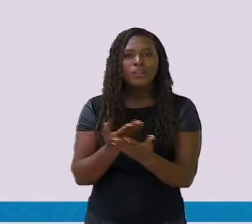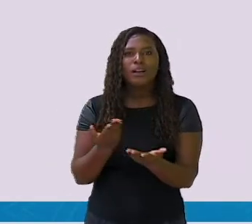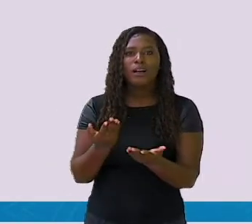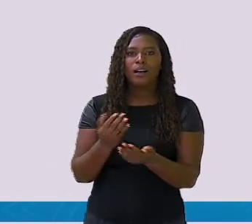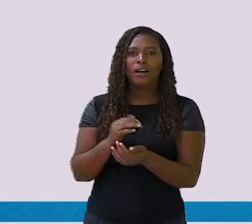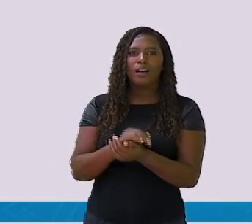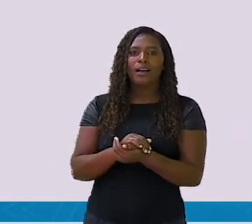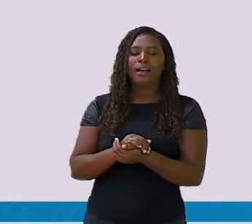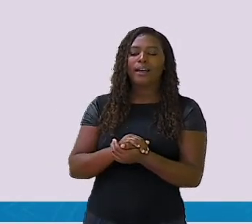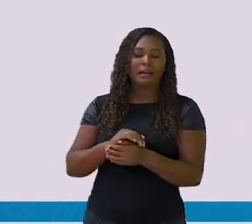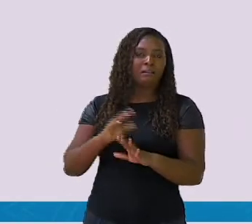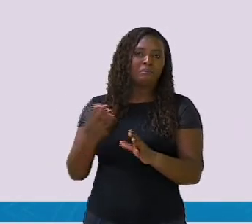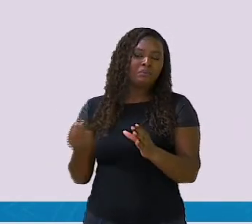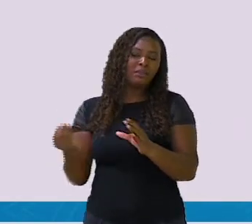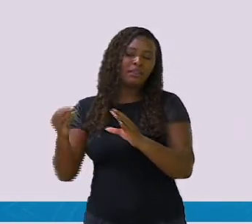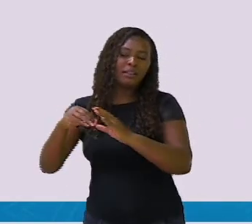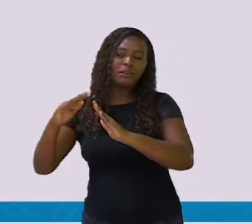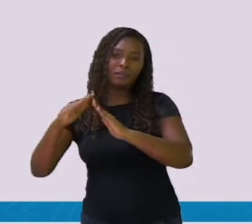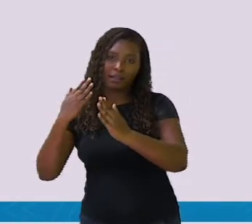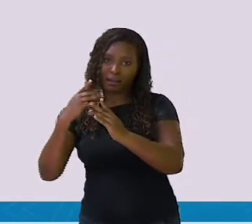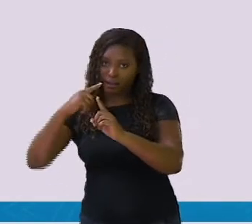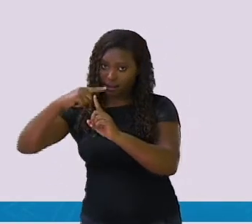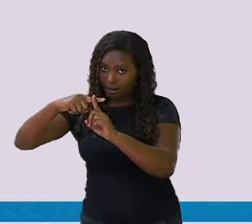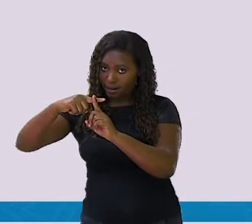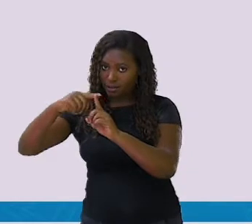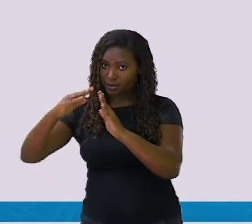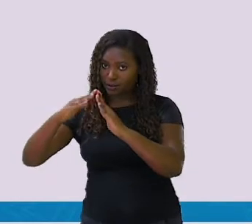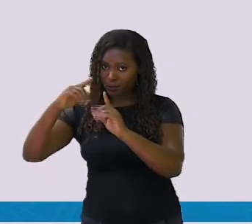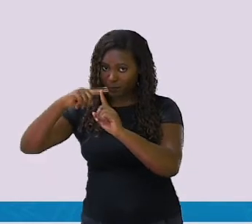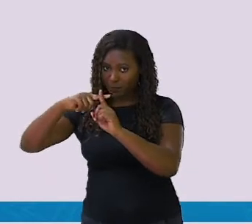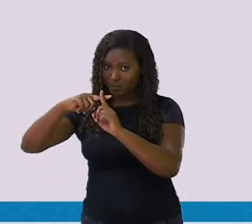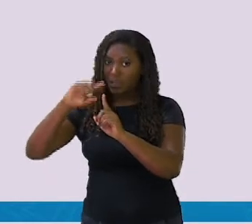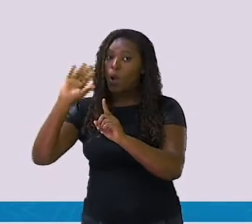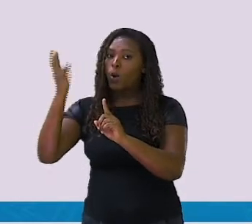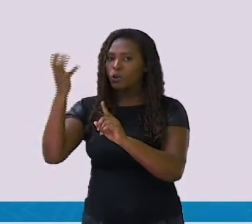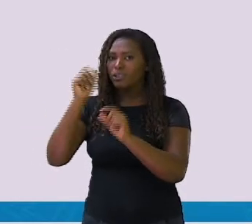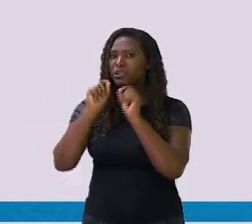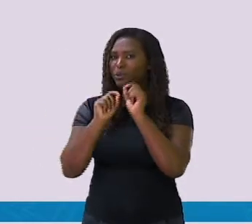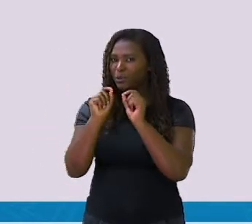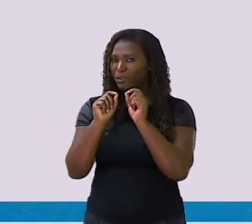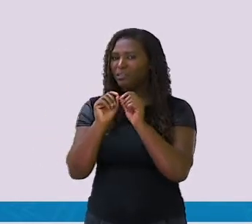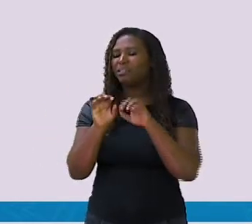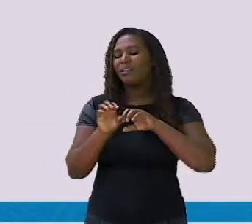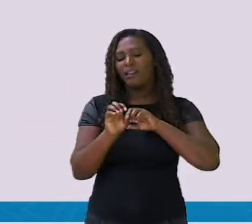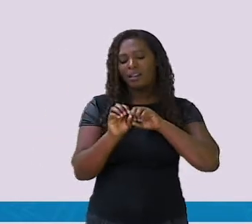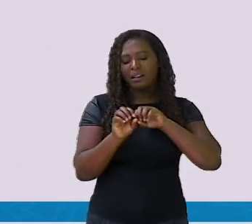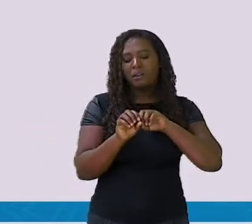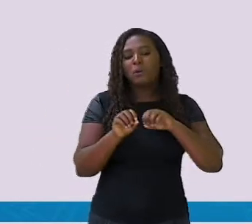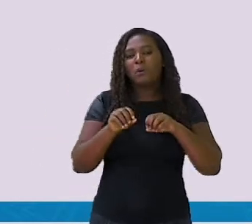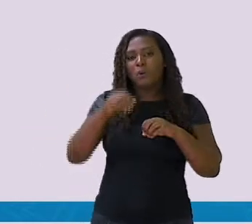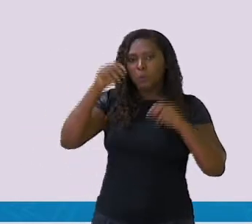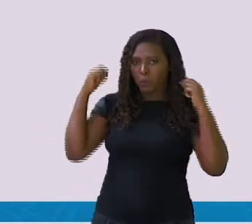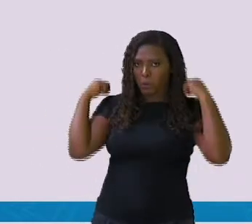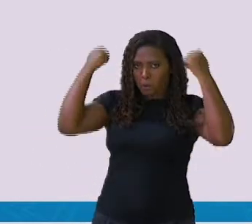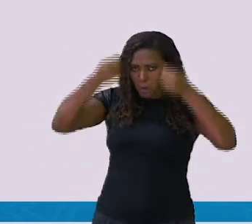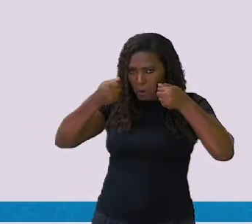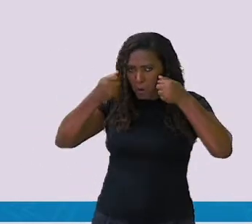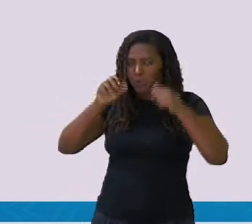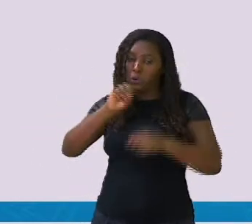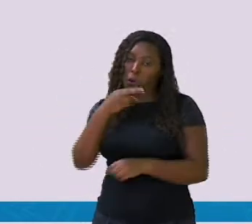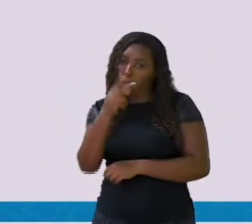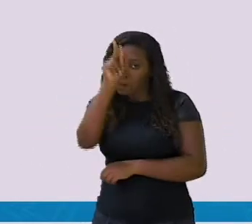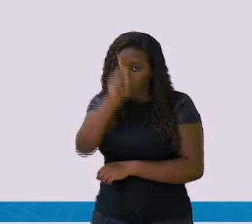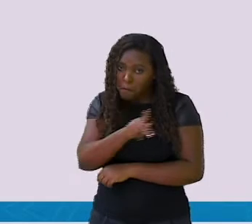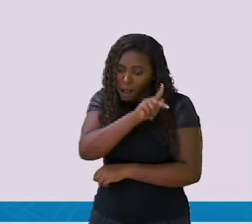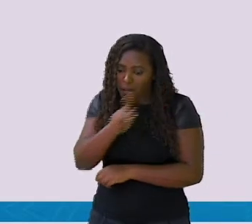essa educação. Então, vocês podem observar na imagem ali que essa educação não era feita por professores contratados. Nós vamos